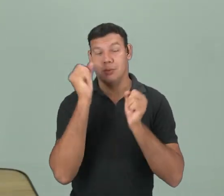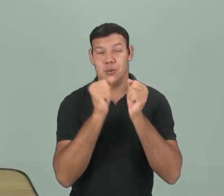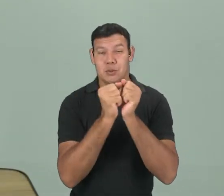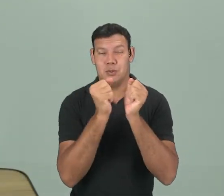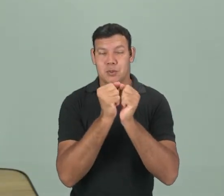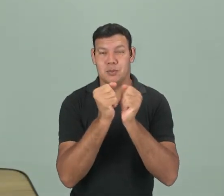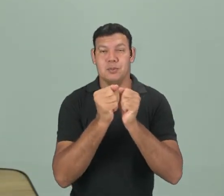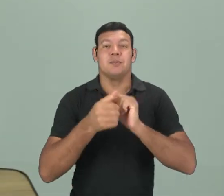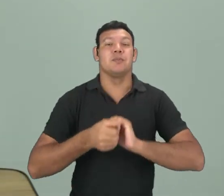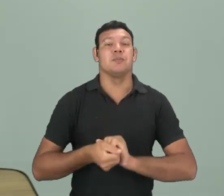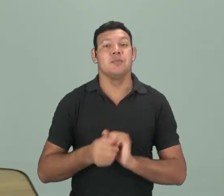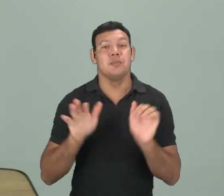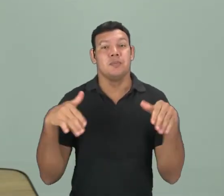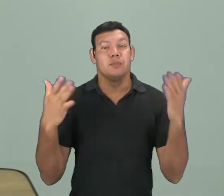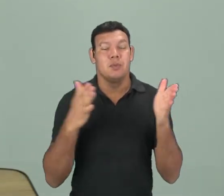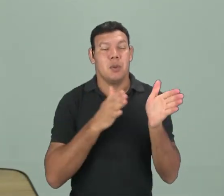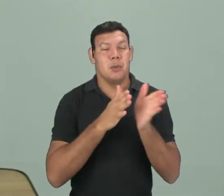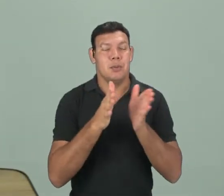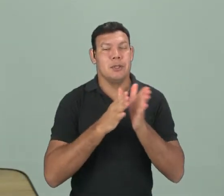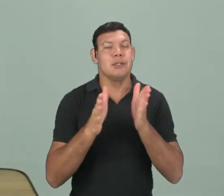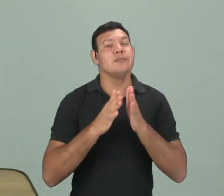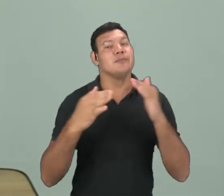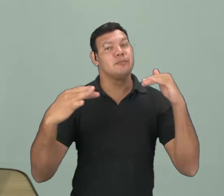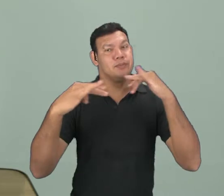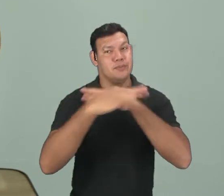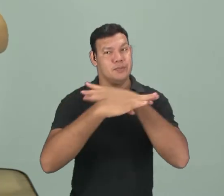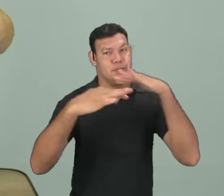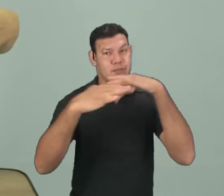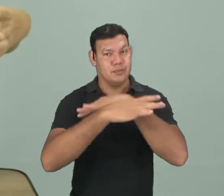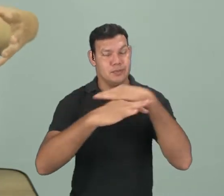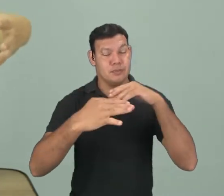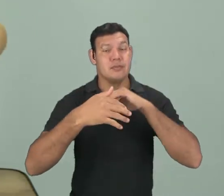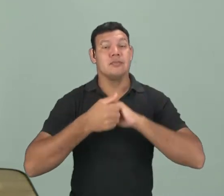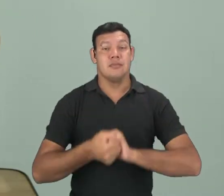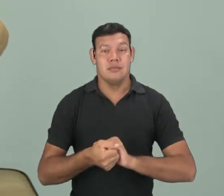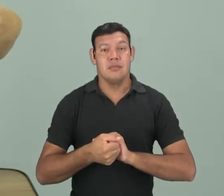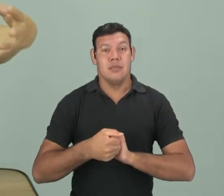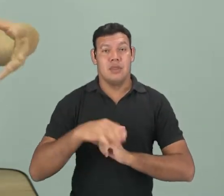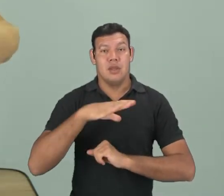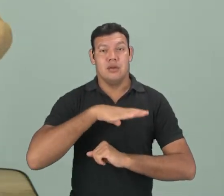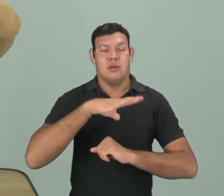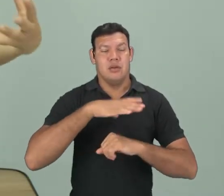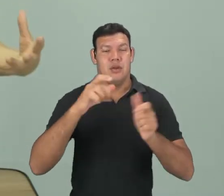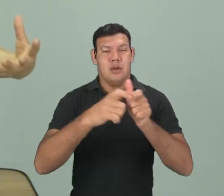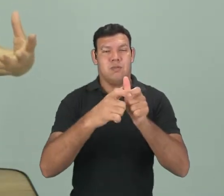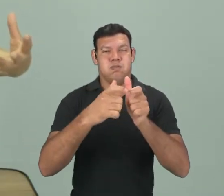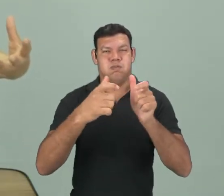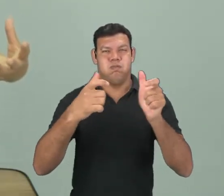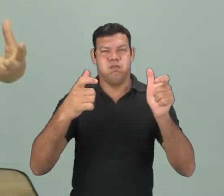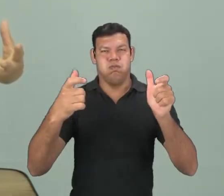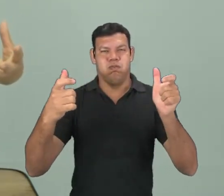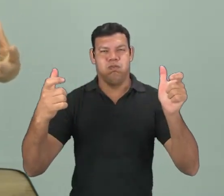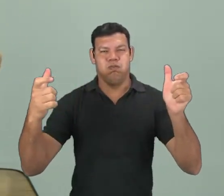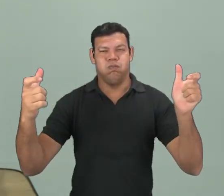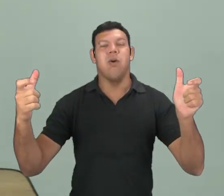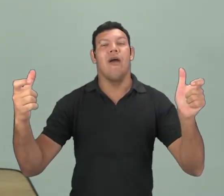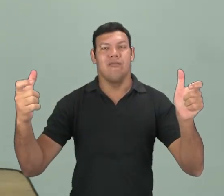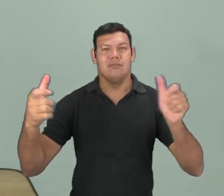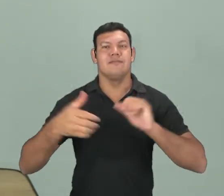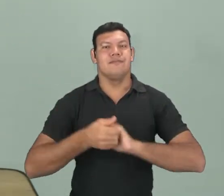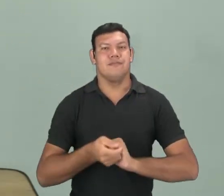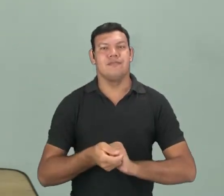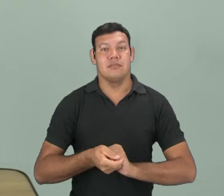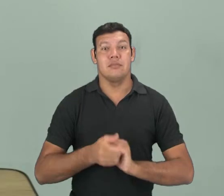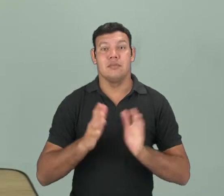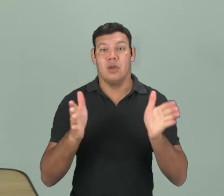das outras. E esse processo eu chamo de urbanização, e essa cidade ela vai aumentando, vai crescendo, tá bom?